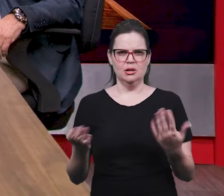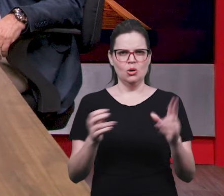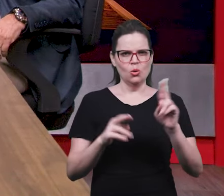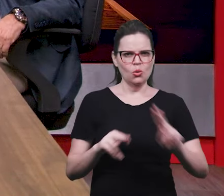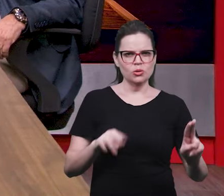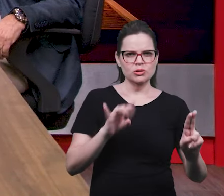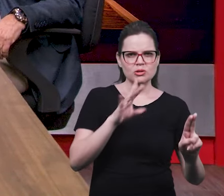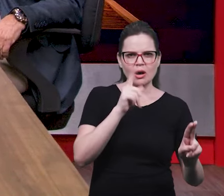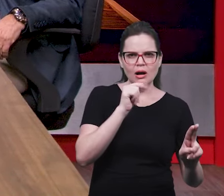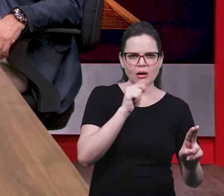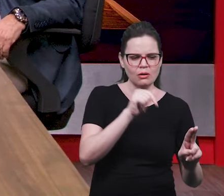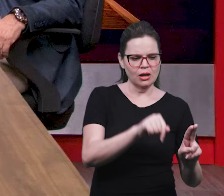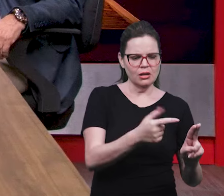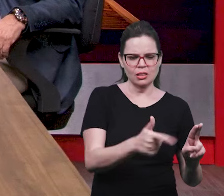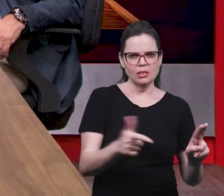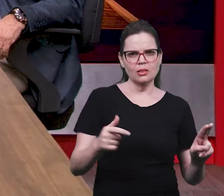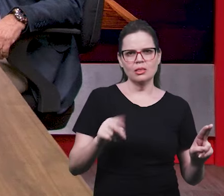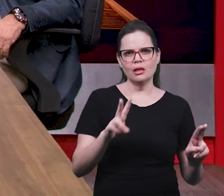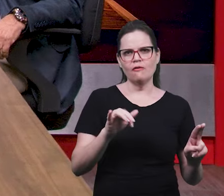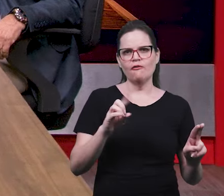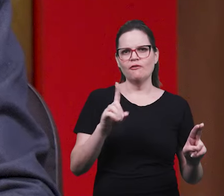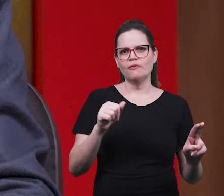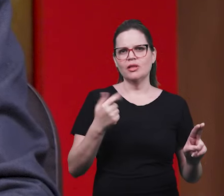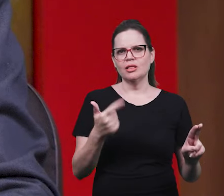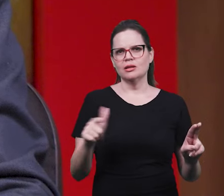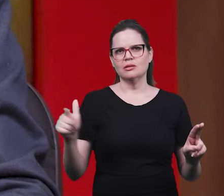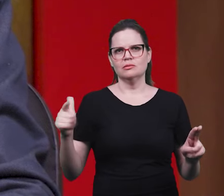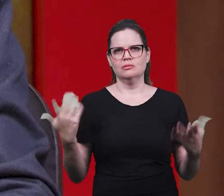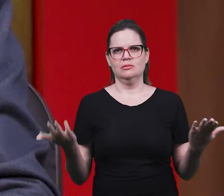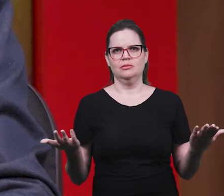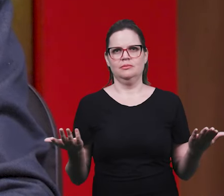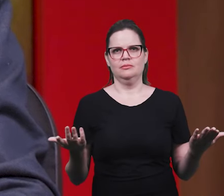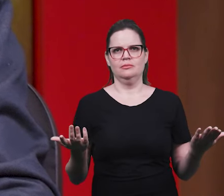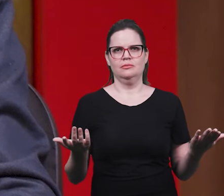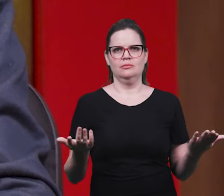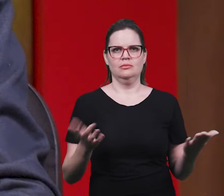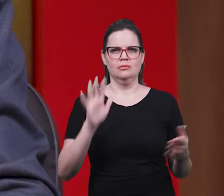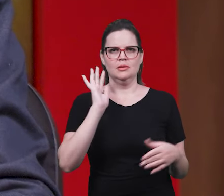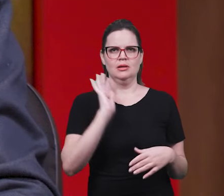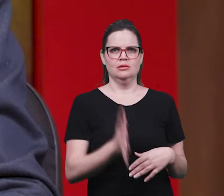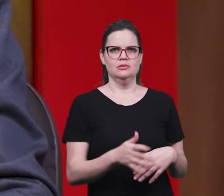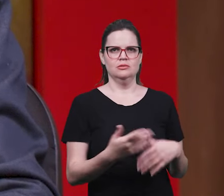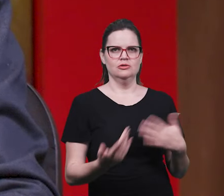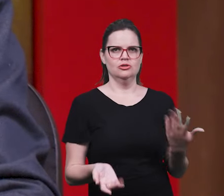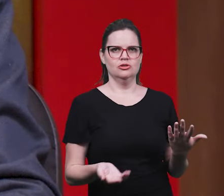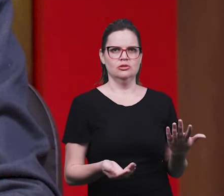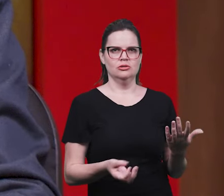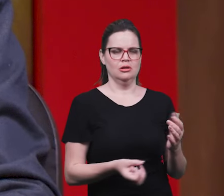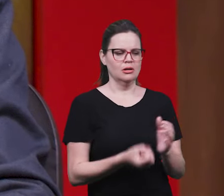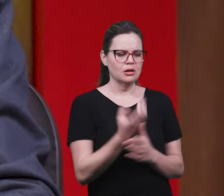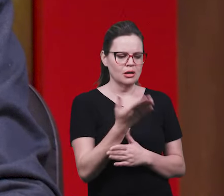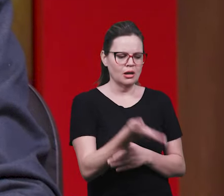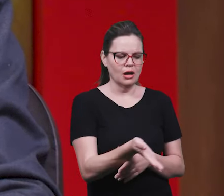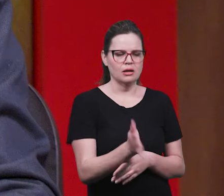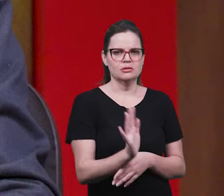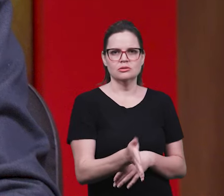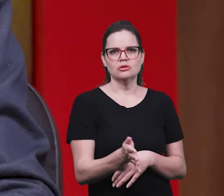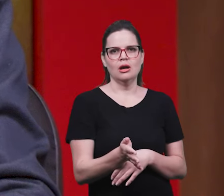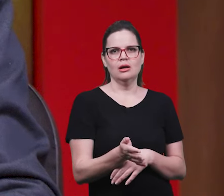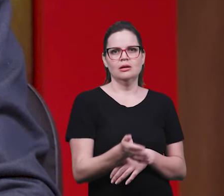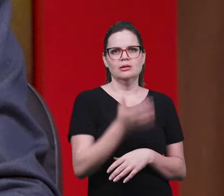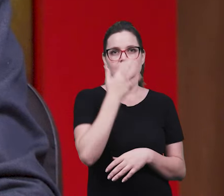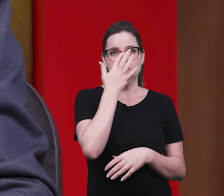elemento que não tinha vida, um elemento já criado que seria o âmago da criação de todas as